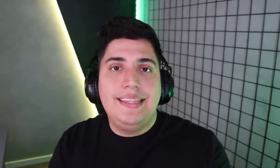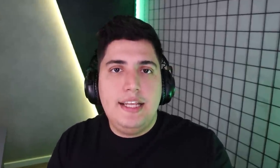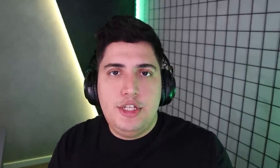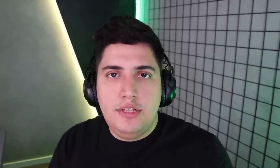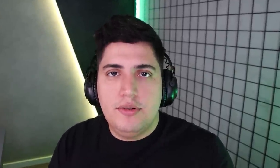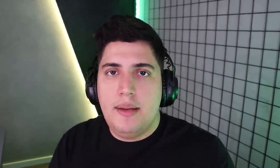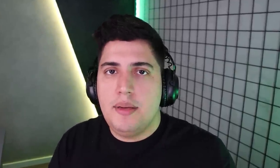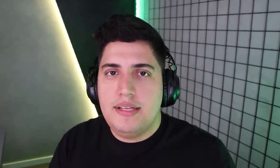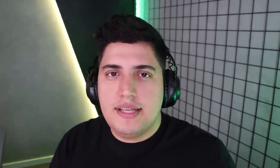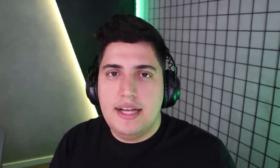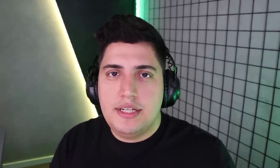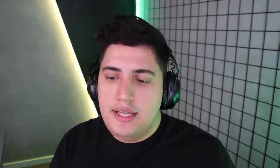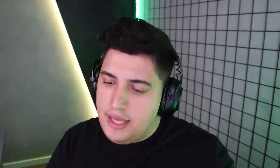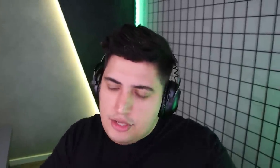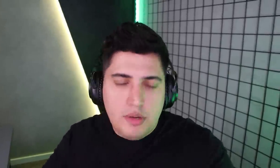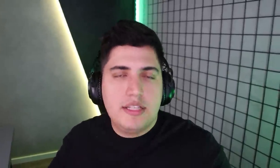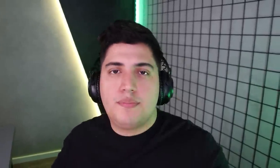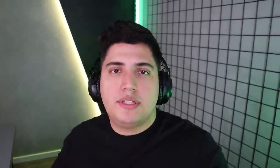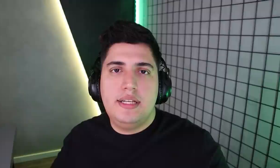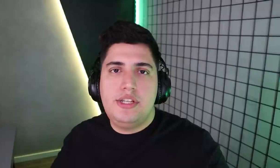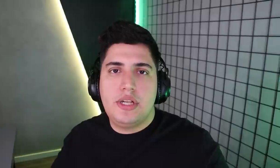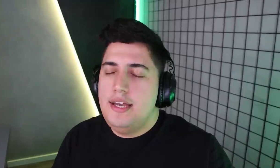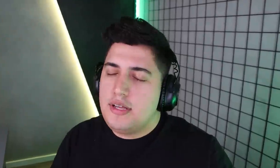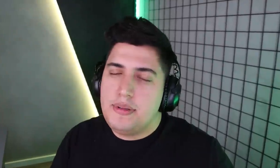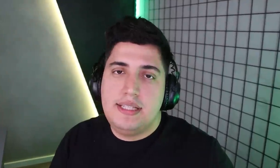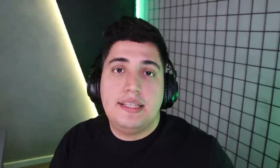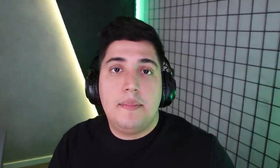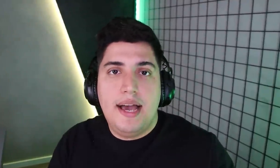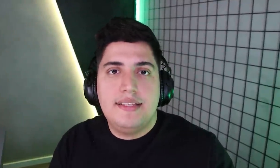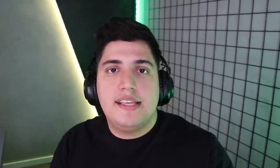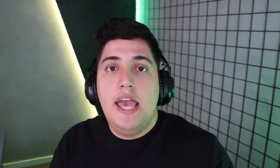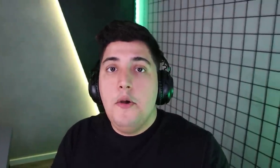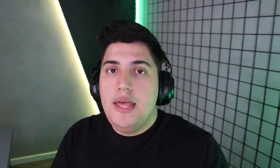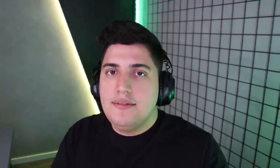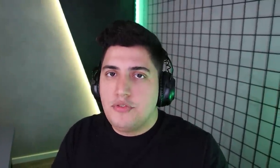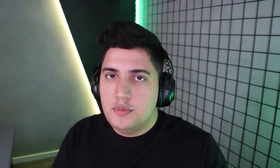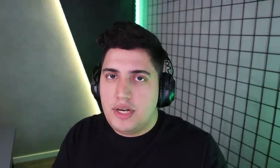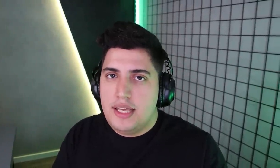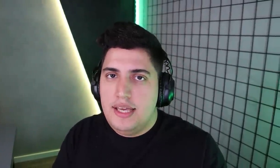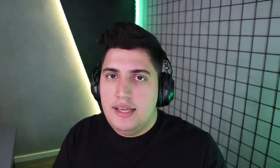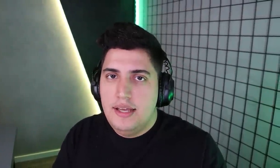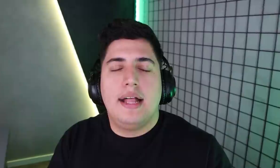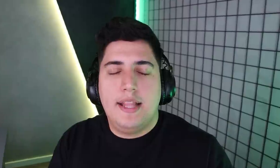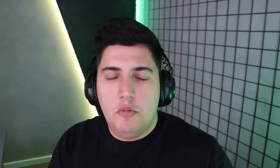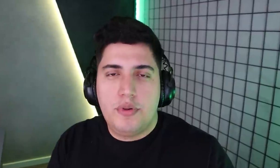gostado e entendido a minha mensagem. Isso é o mais importante. É isso, rapaziada. Até mais. Eu, Rinho, vou